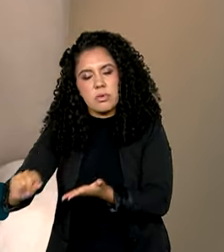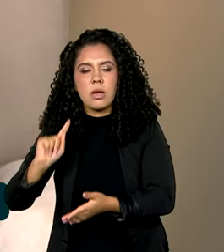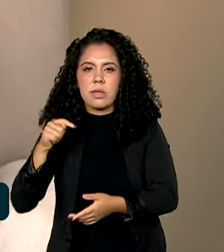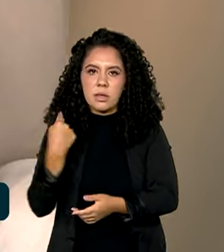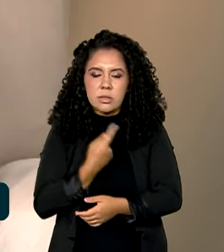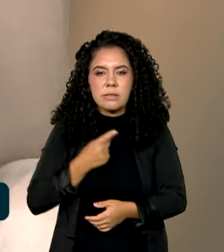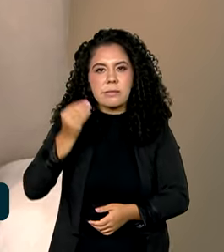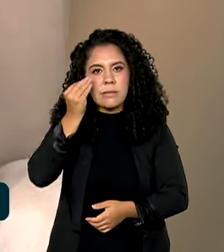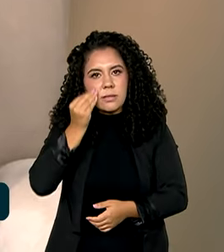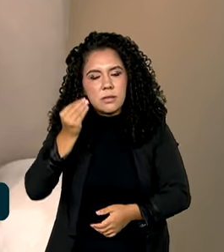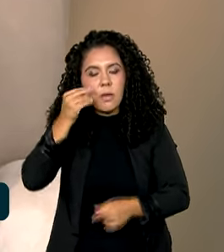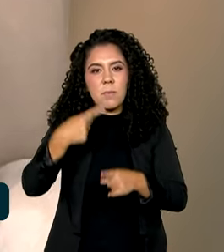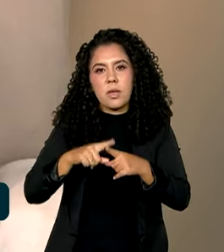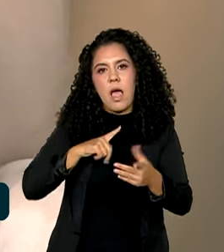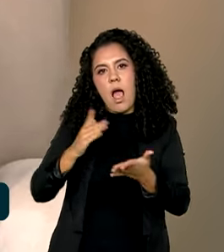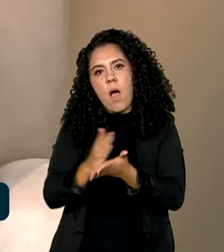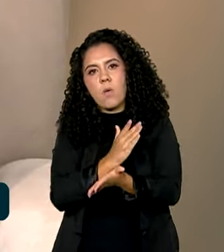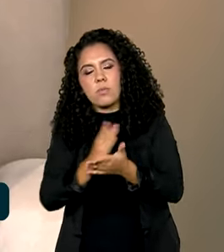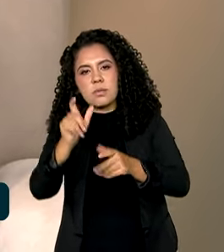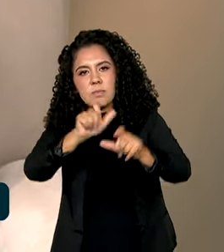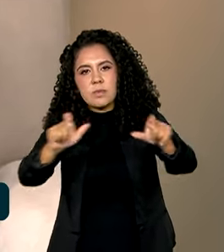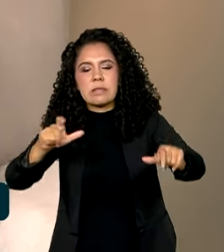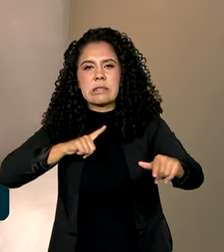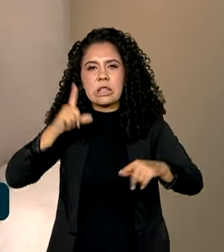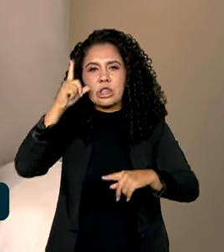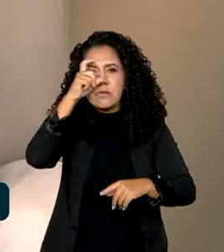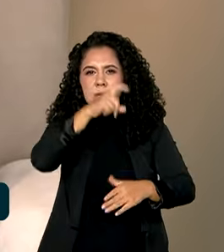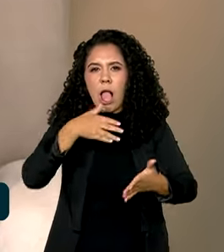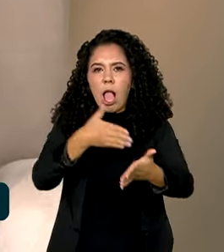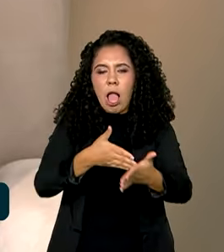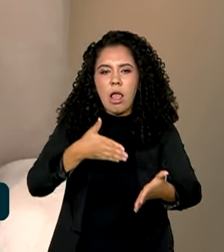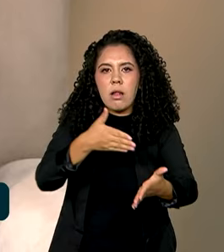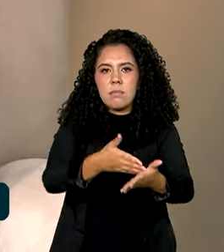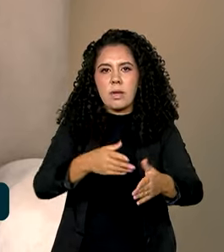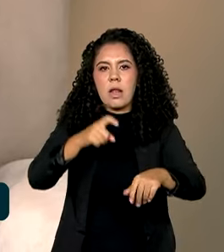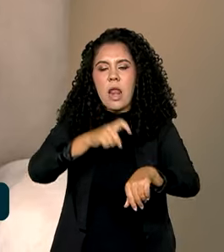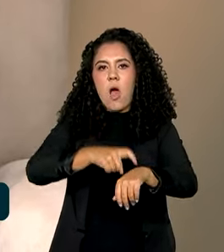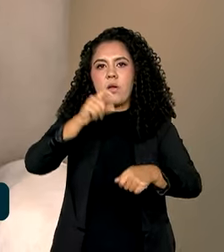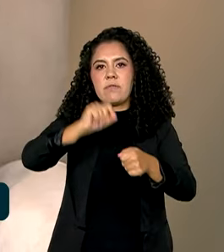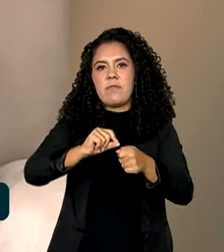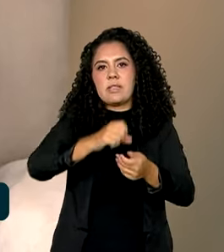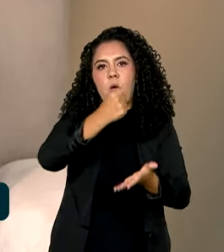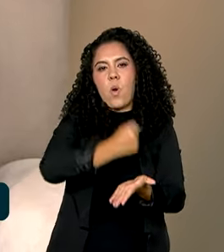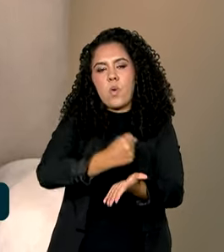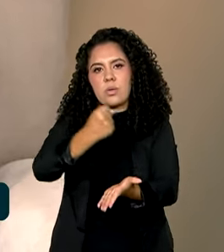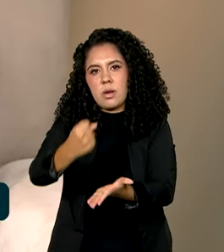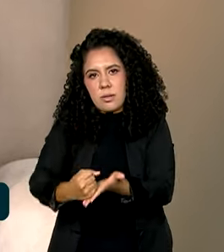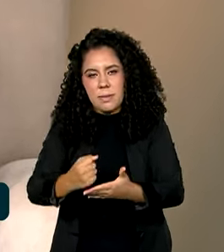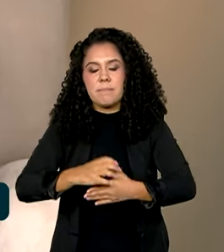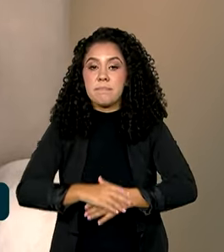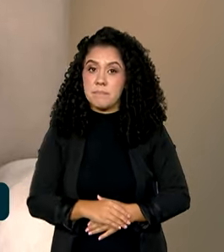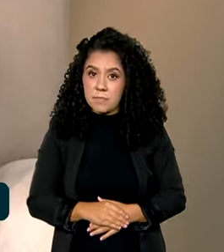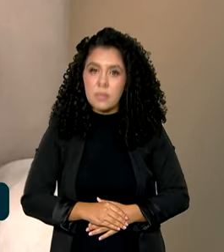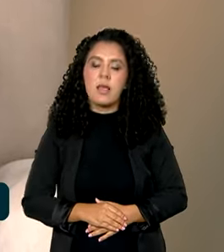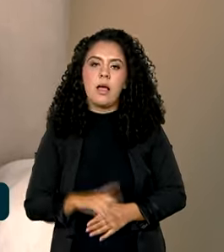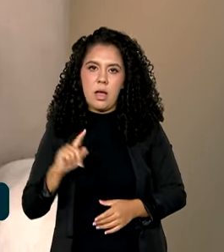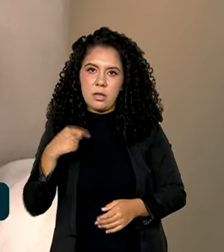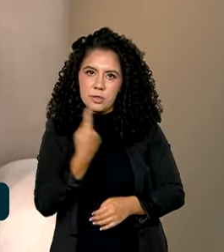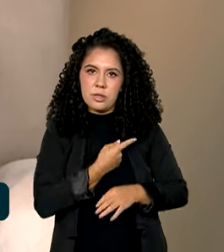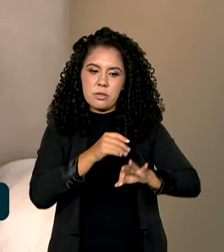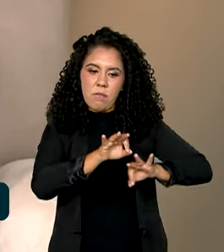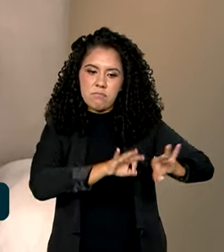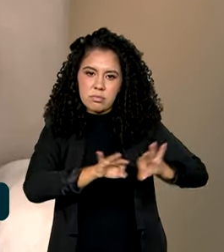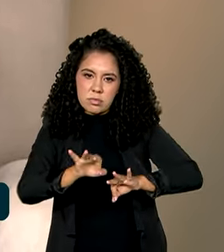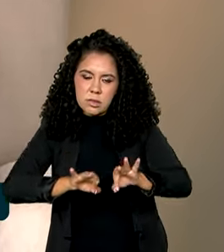trabalhando, já que algumas dificuldades foram reportadas pelas pessoas na hora de fazer a assinatura do contrato com a ferramenta digital. Tudo está sendo feito para